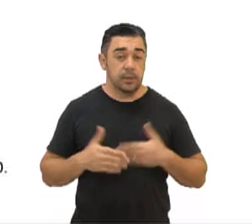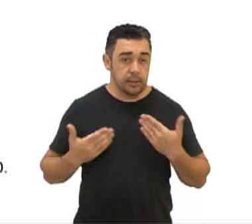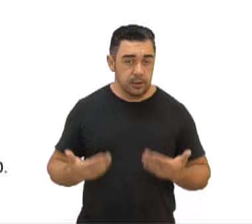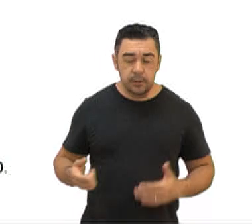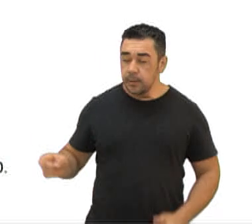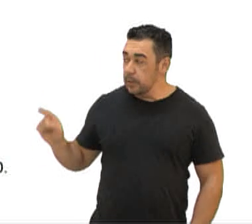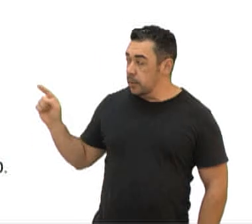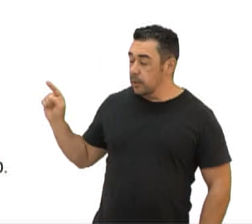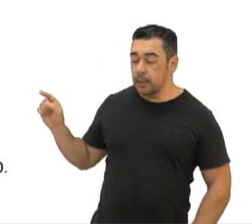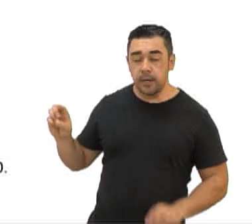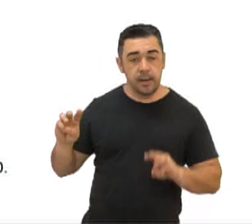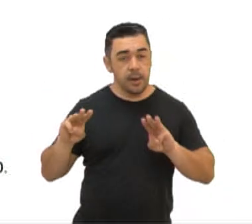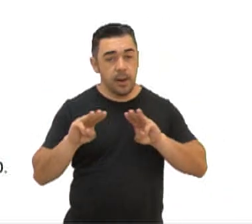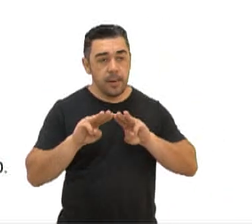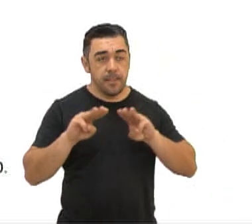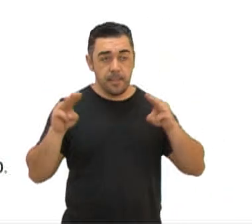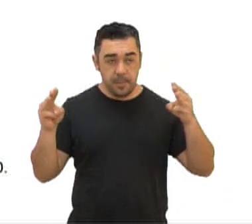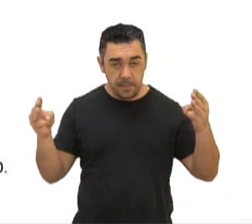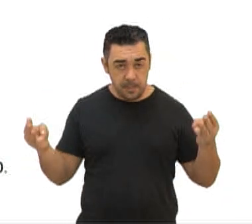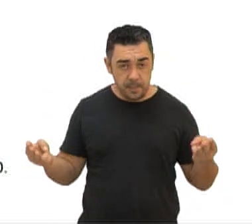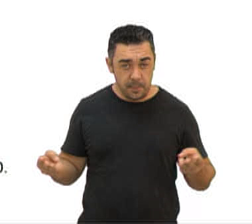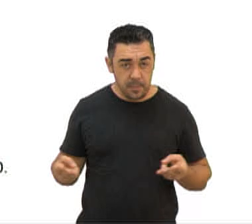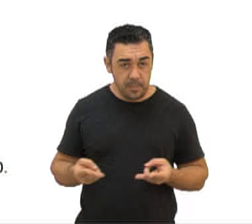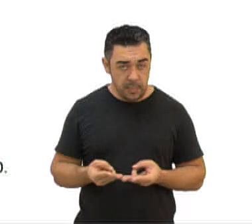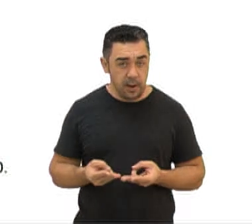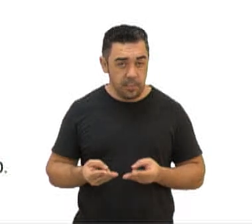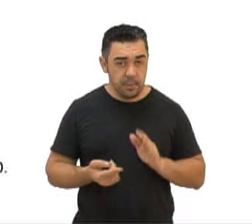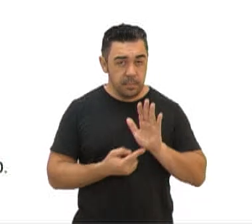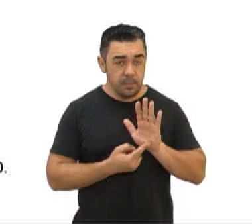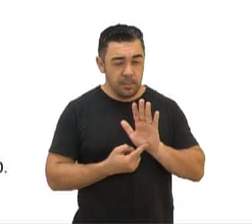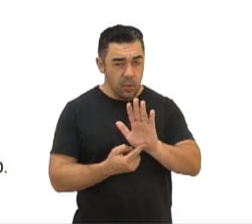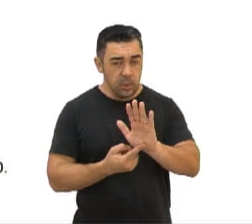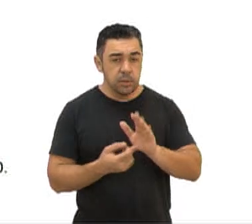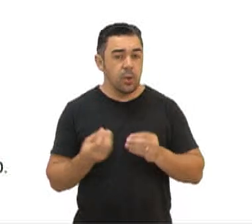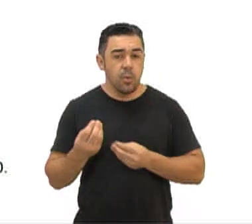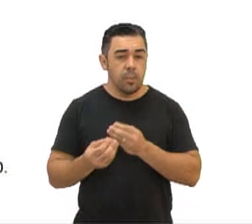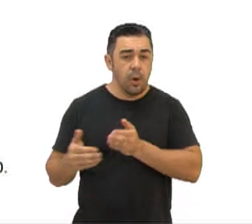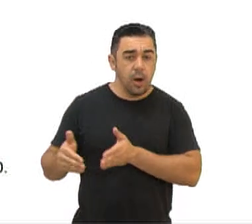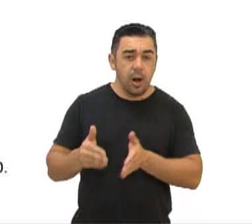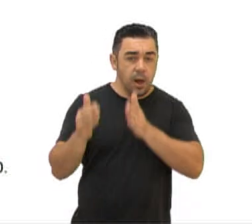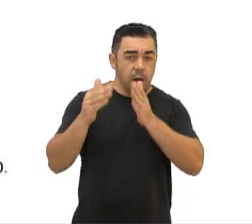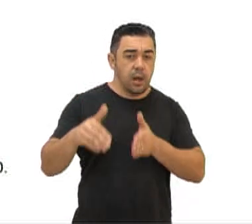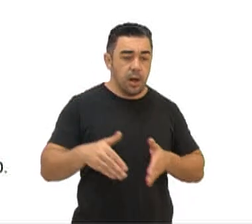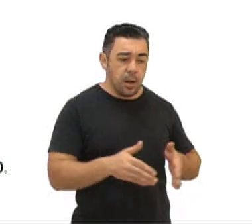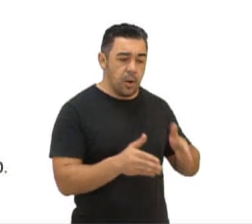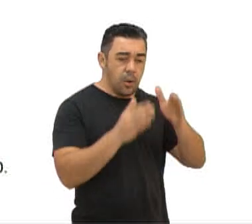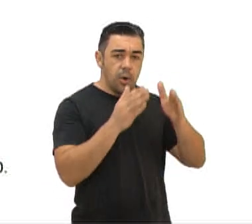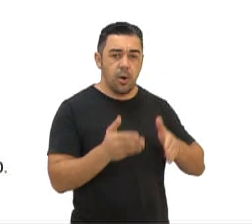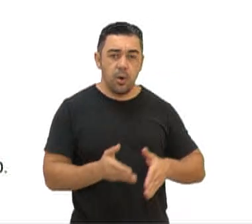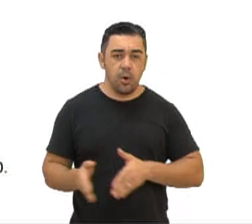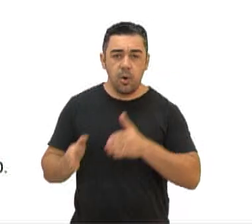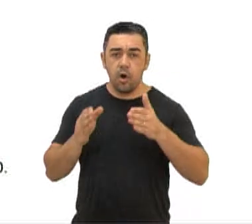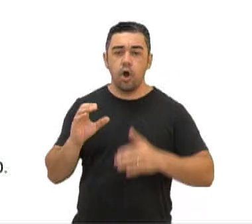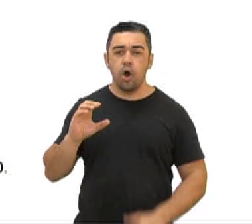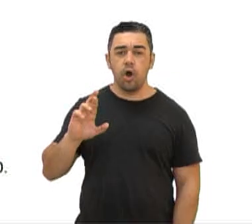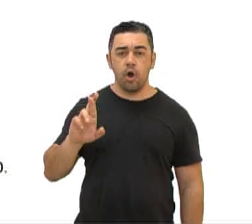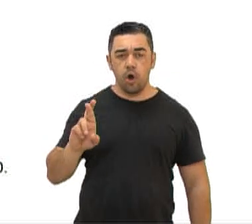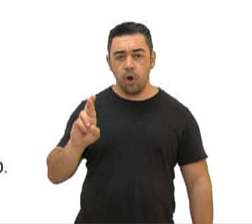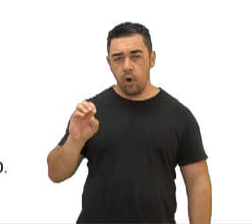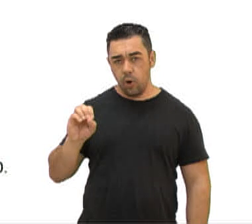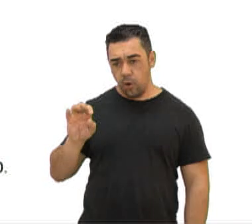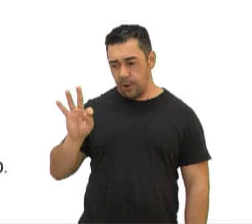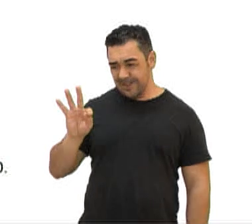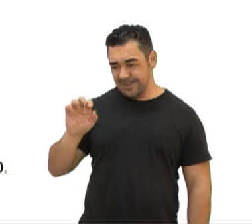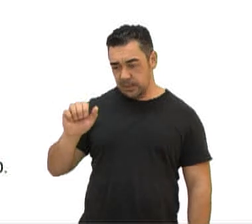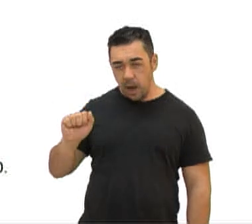Bom, aqui nós temos um mapa que mostra um pouco dessas rotas comerciais. Como vocês podem